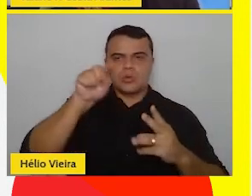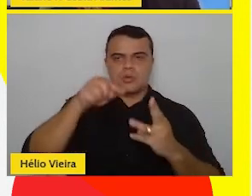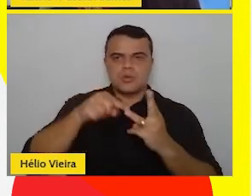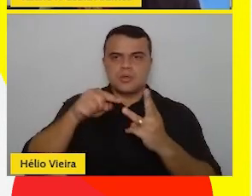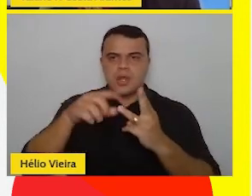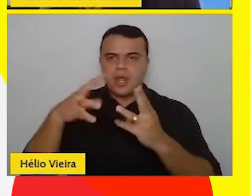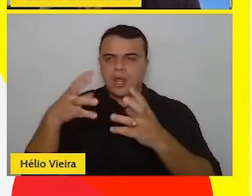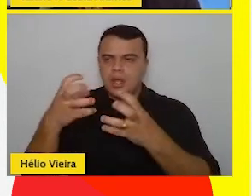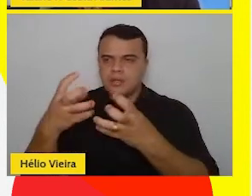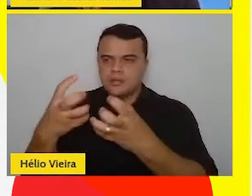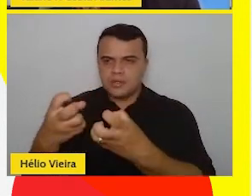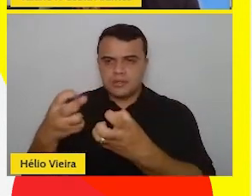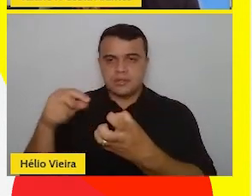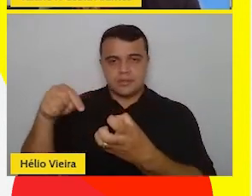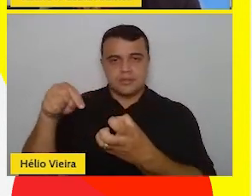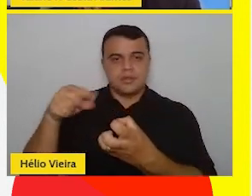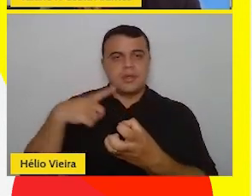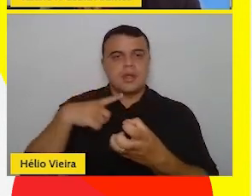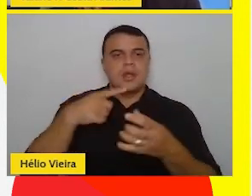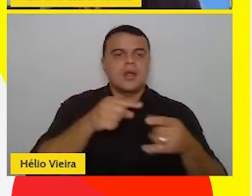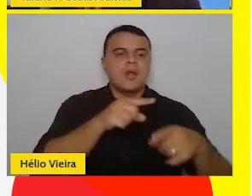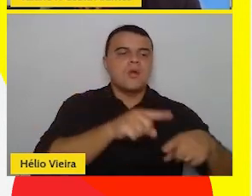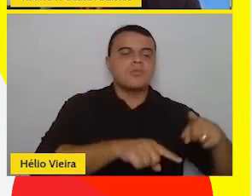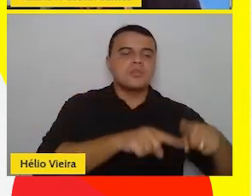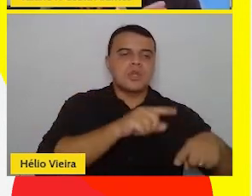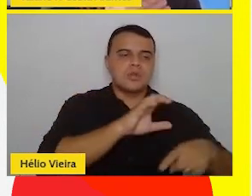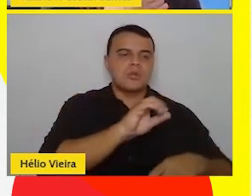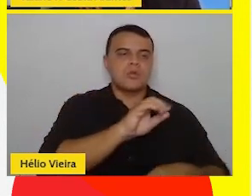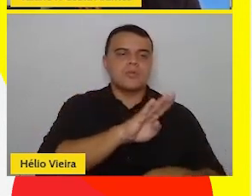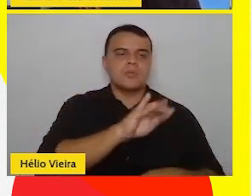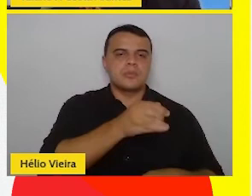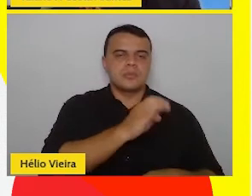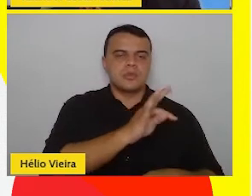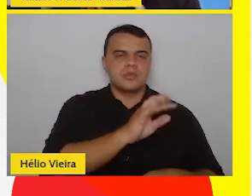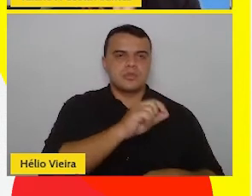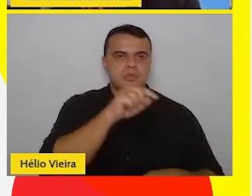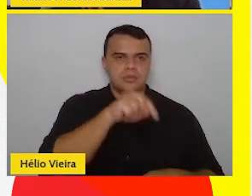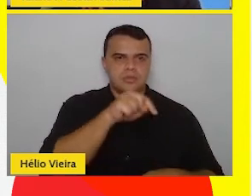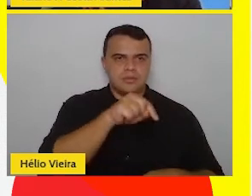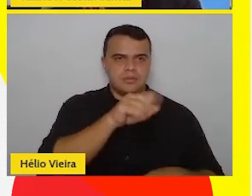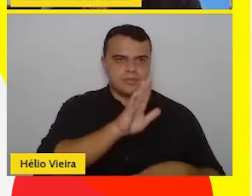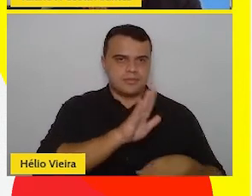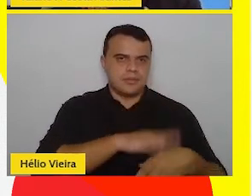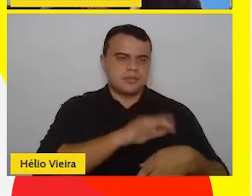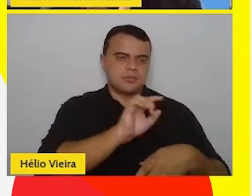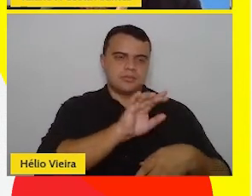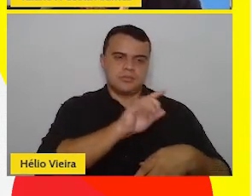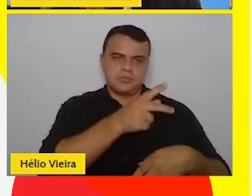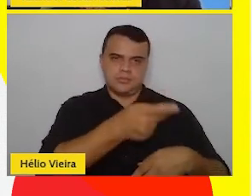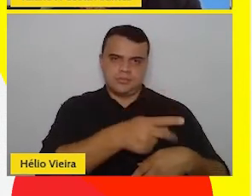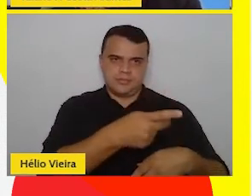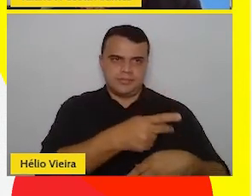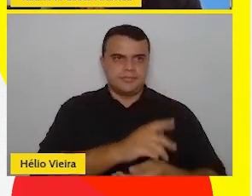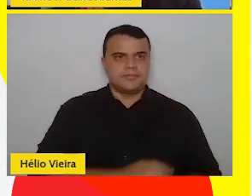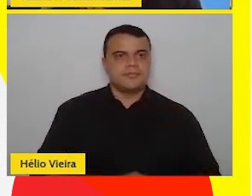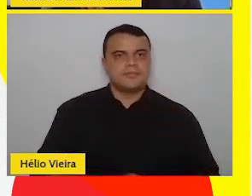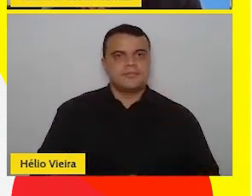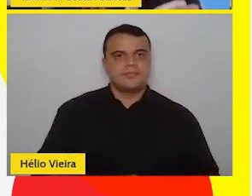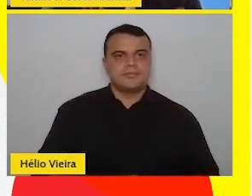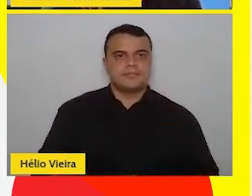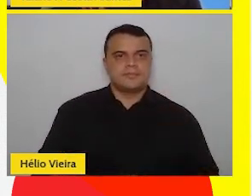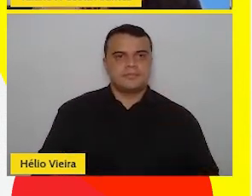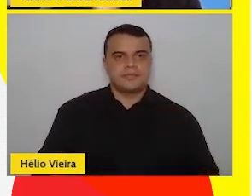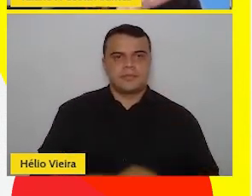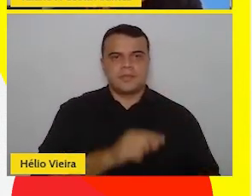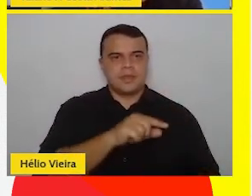rachurada. A linha objeto é a linha mais independente, que